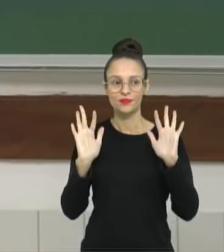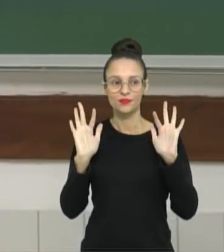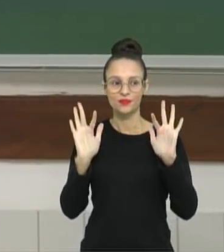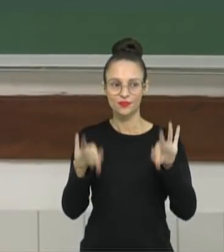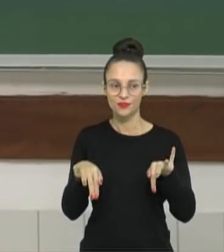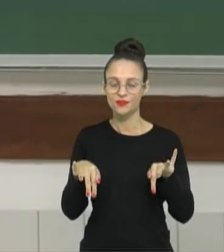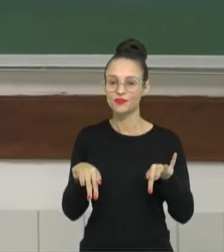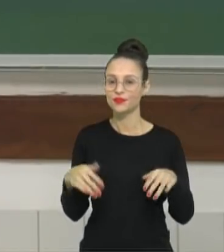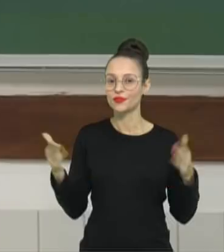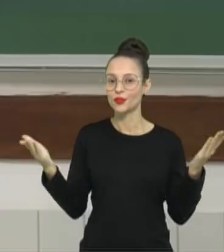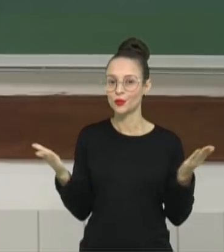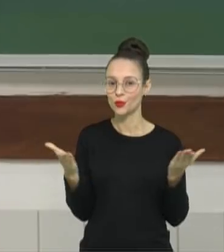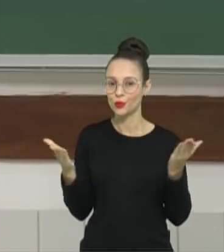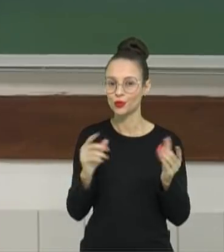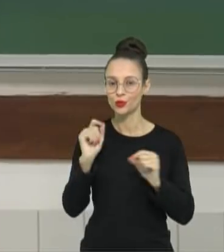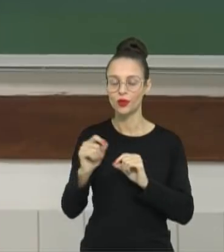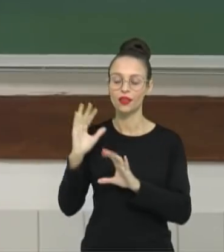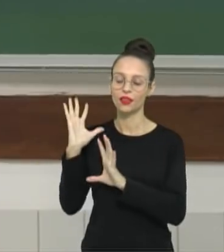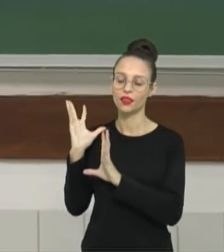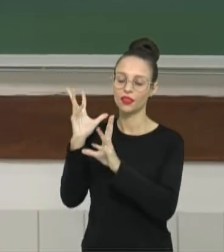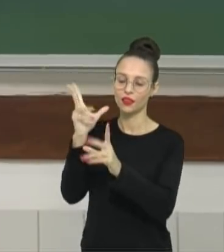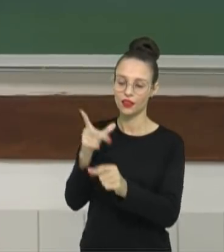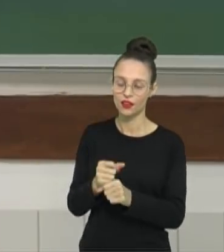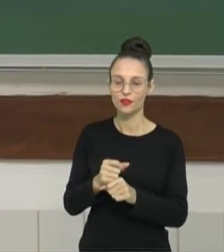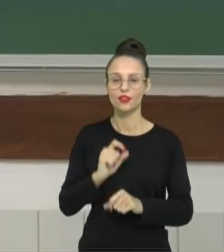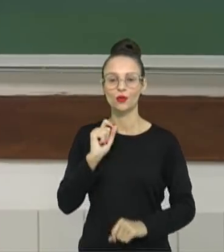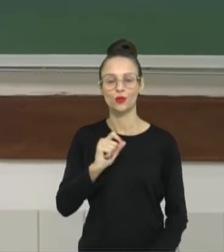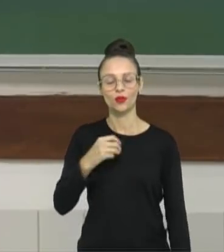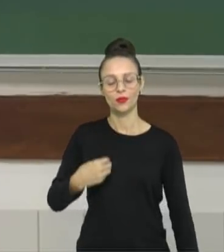final e hoje nós revisamos o